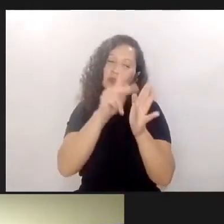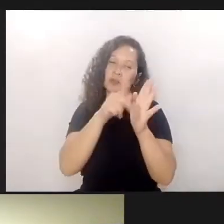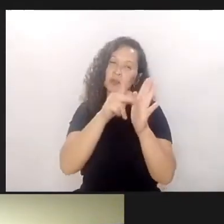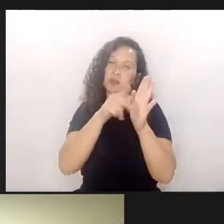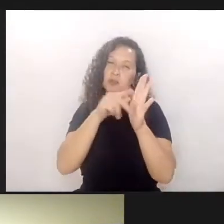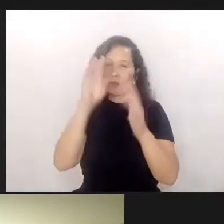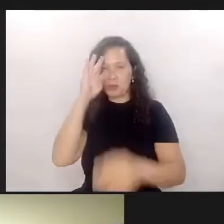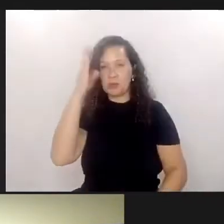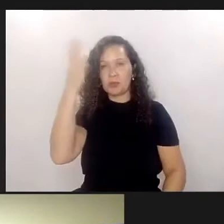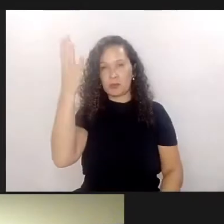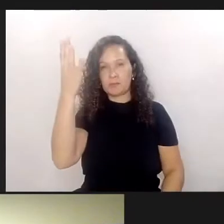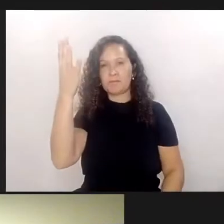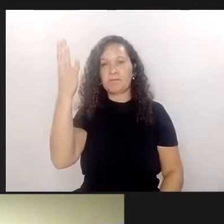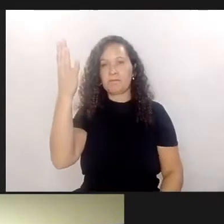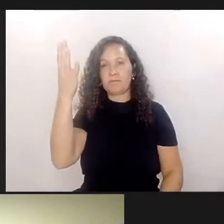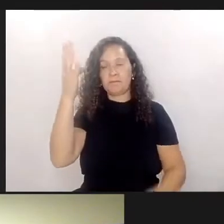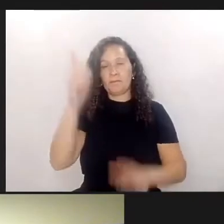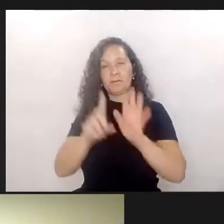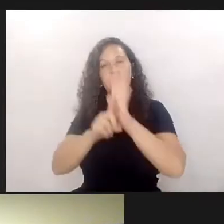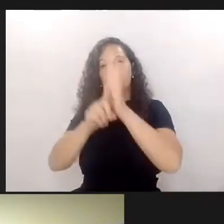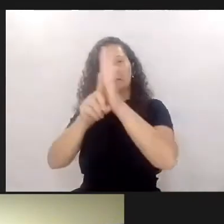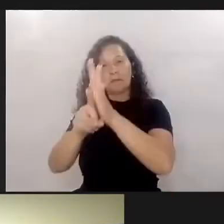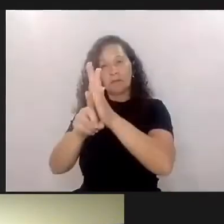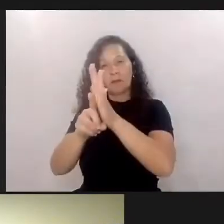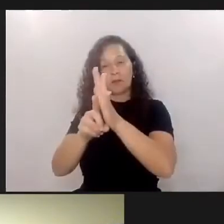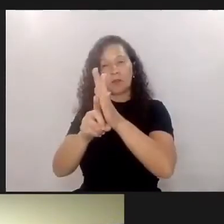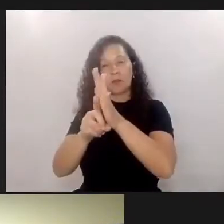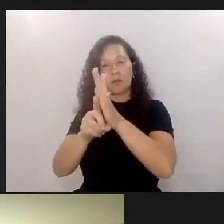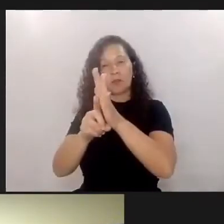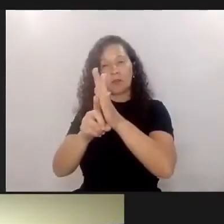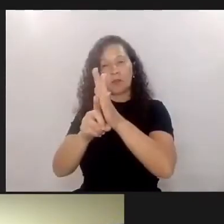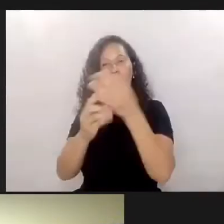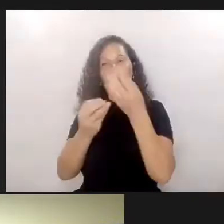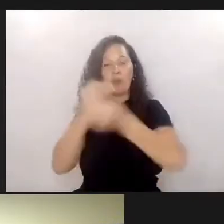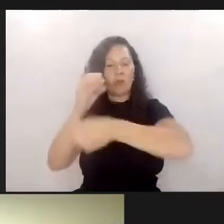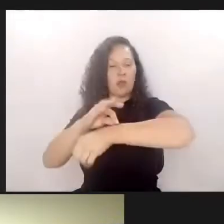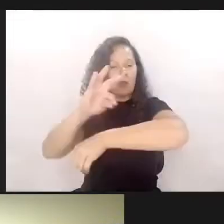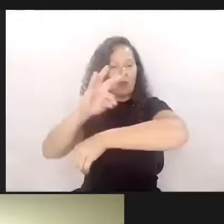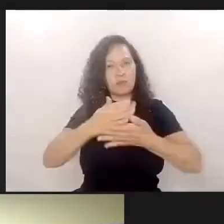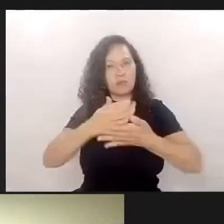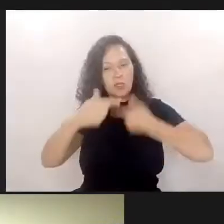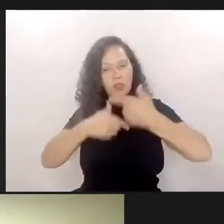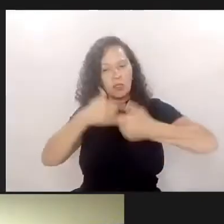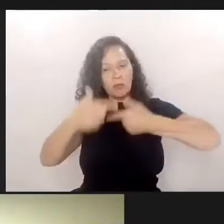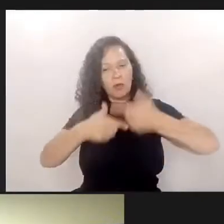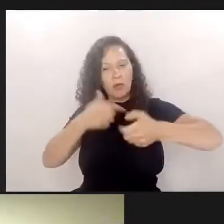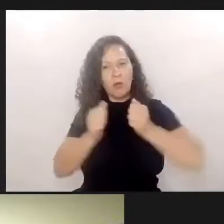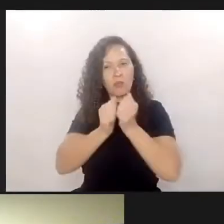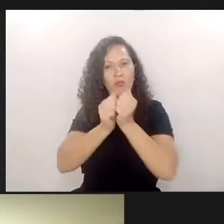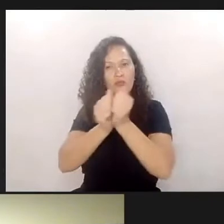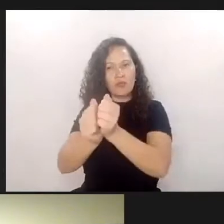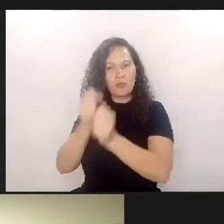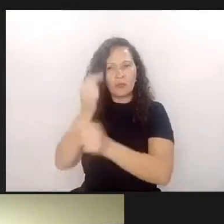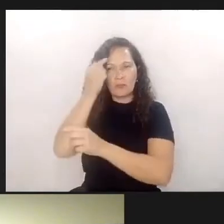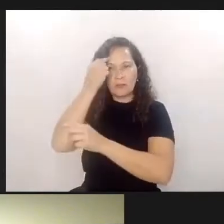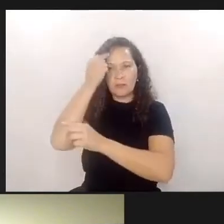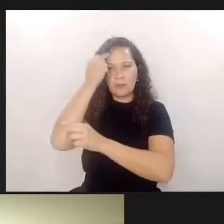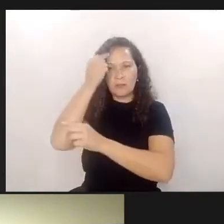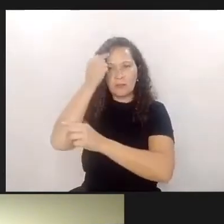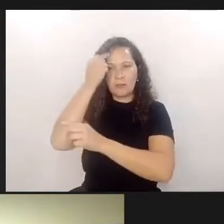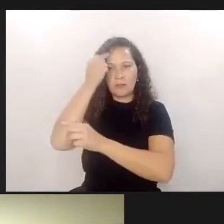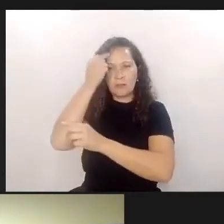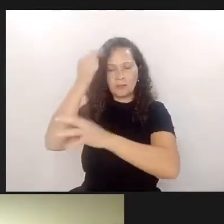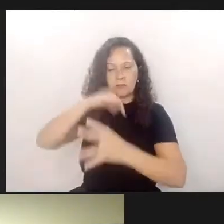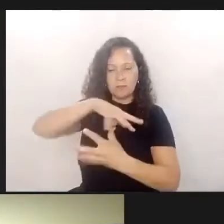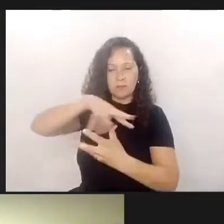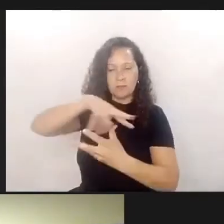como a arquitetura começou a se engajar com o pensamento do mundo, assim como a economia estava